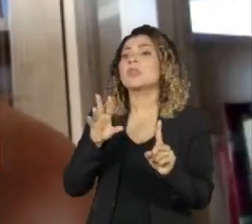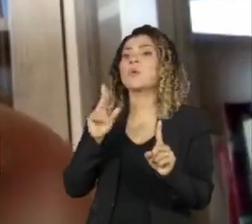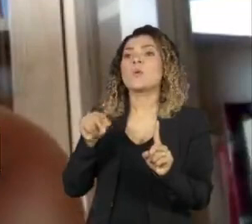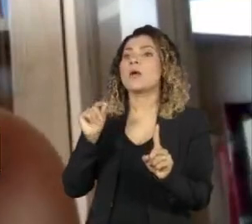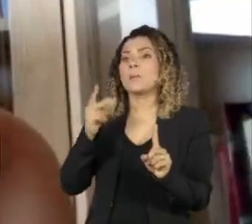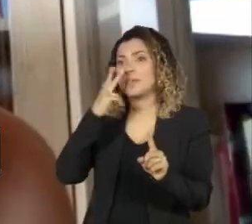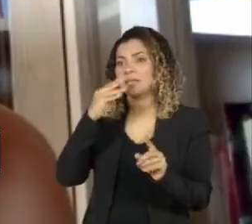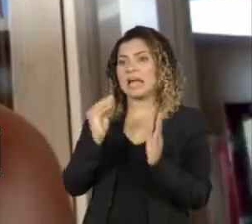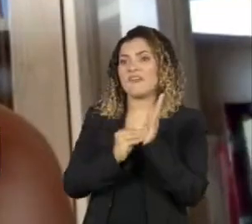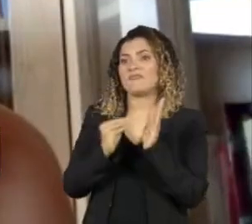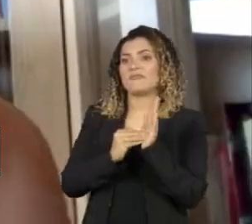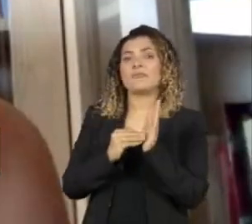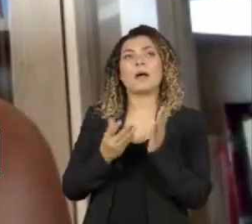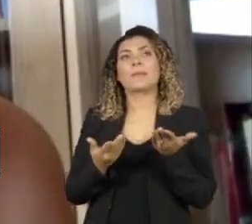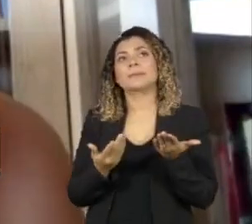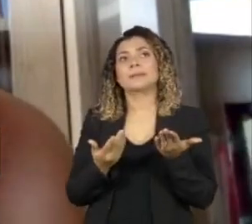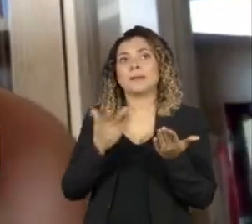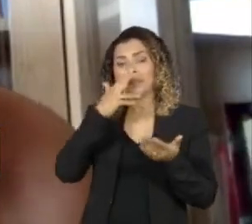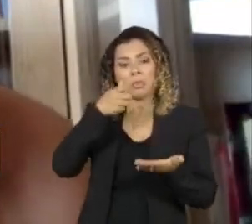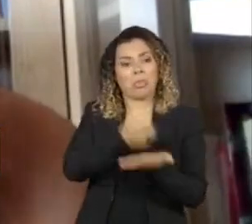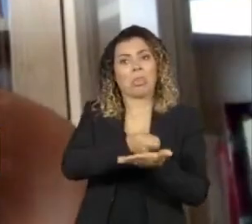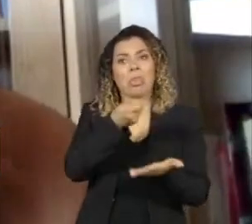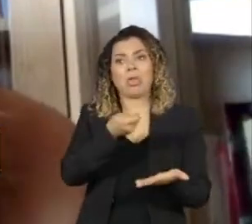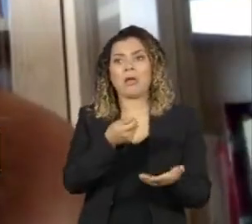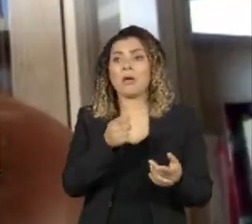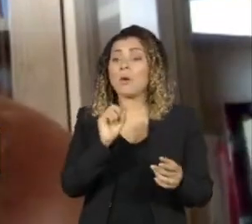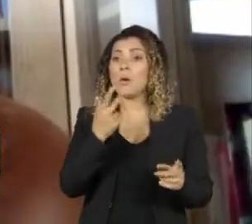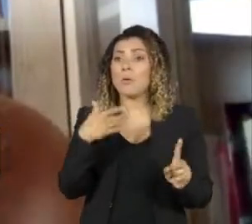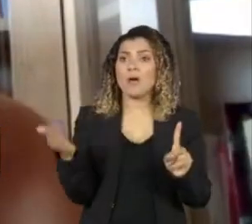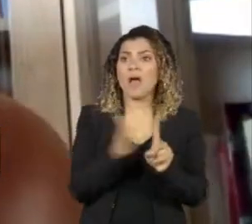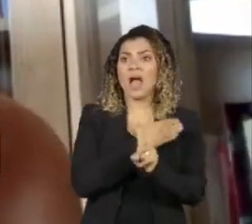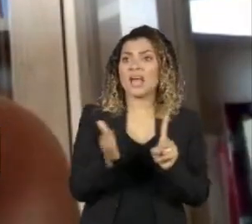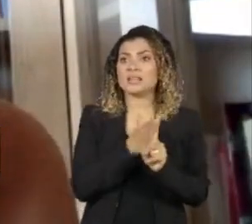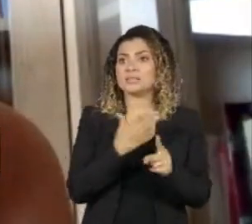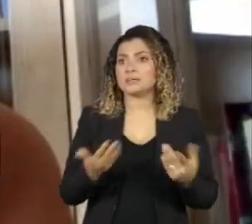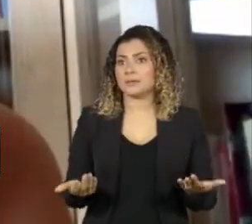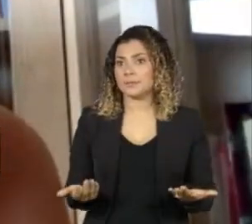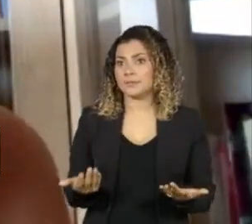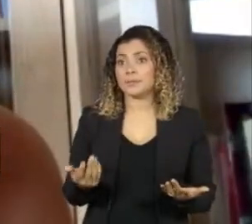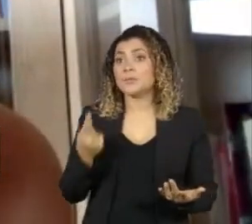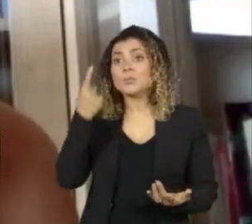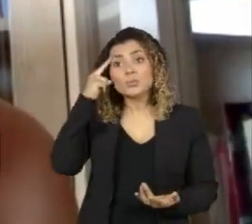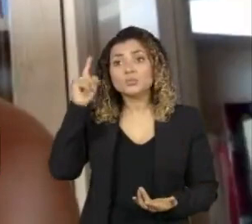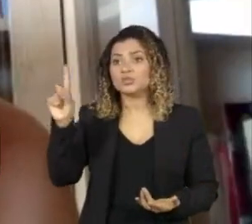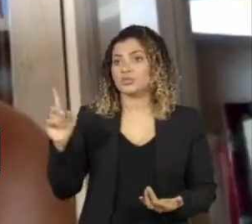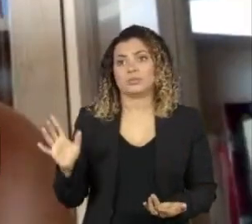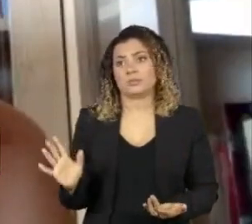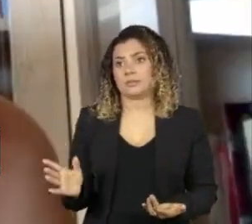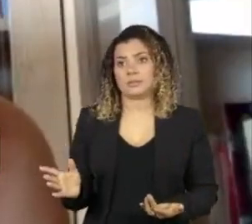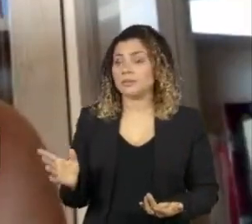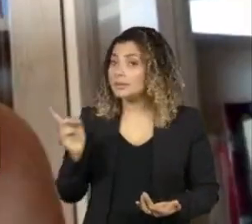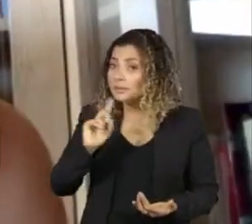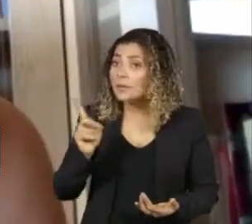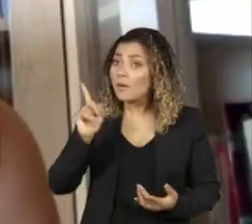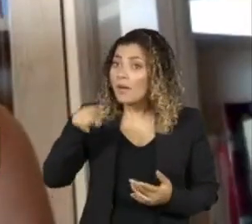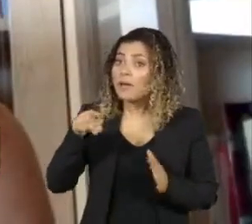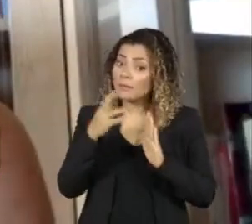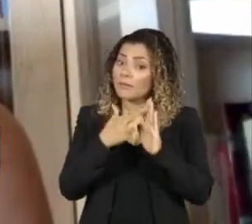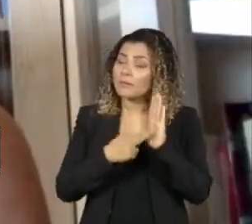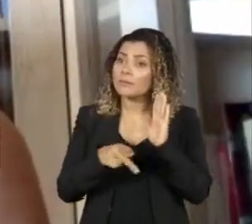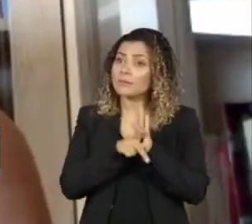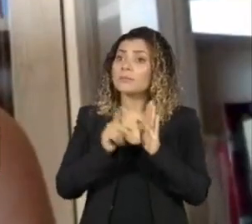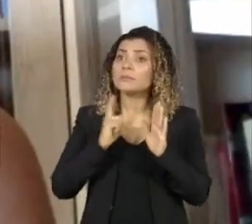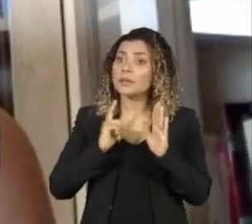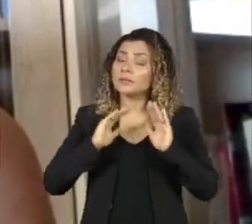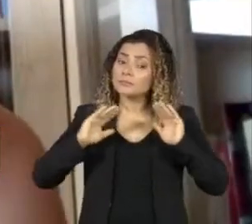de indisciplina, como um caso de agressão pontual, que aconteceu um dia só. São casos que têm